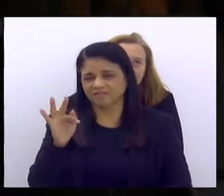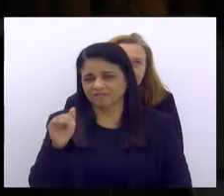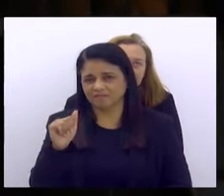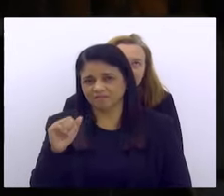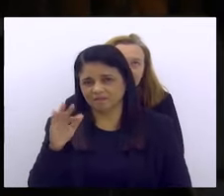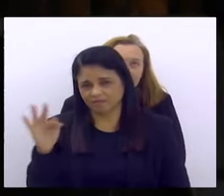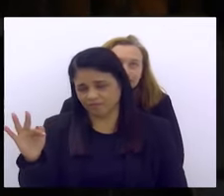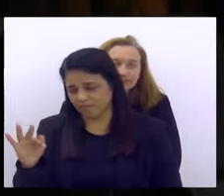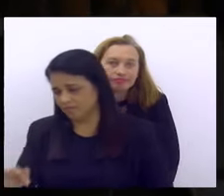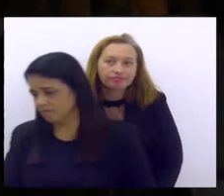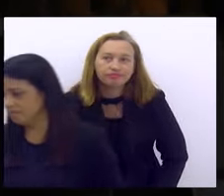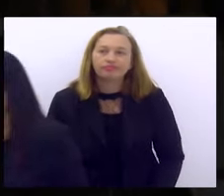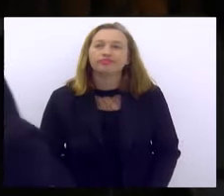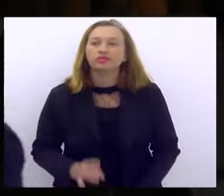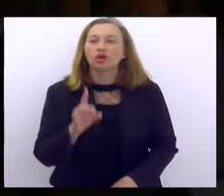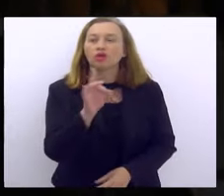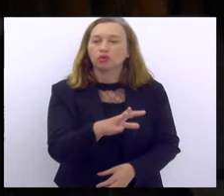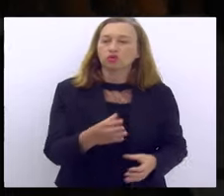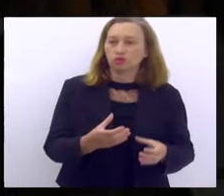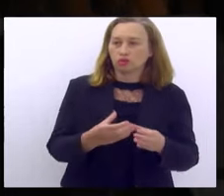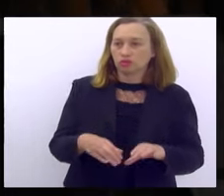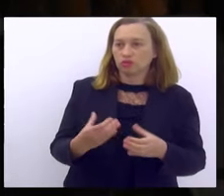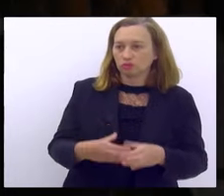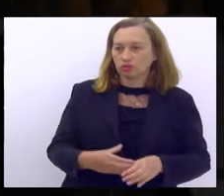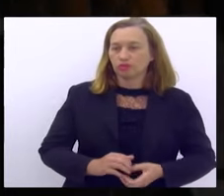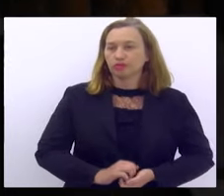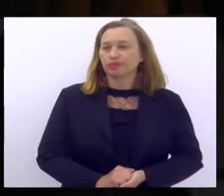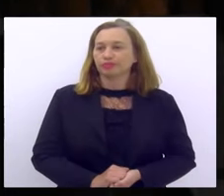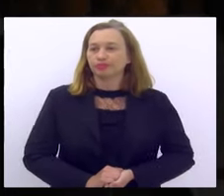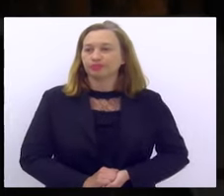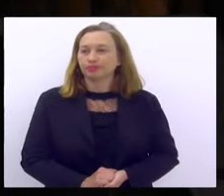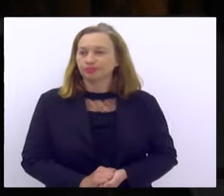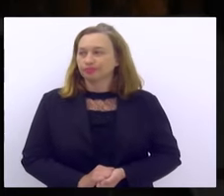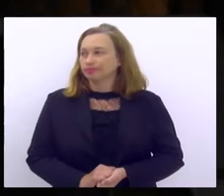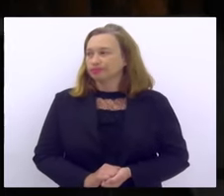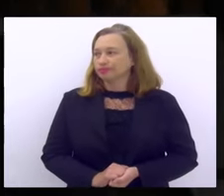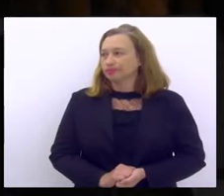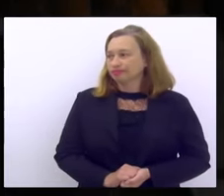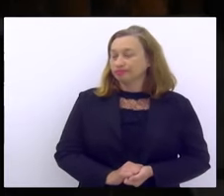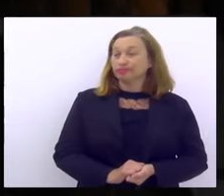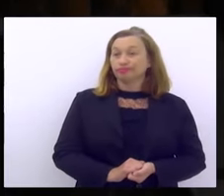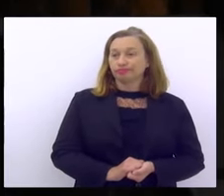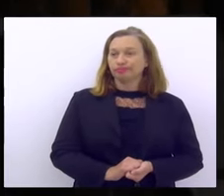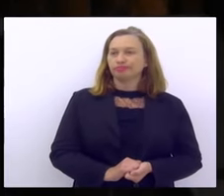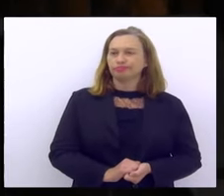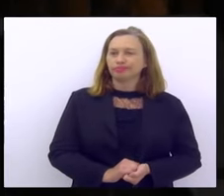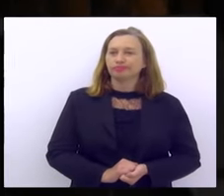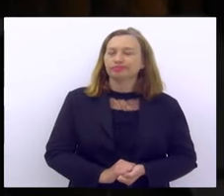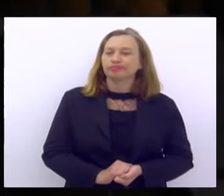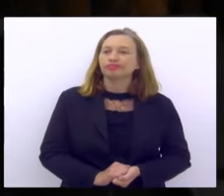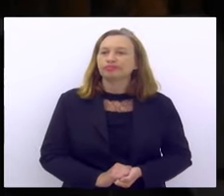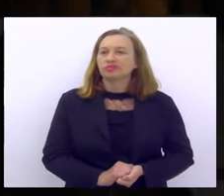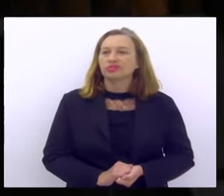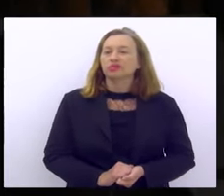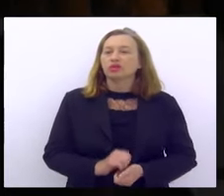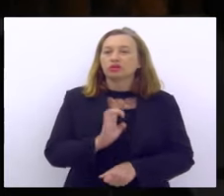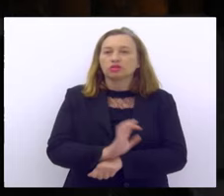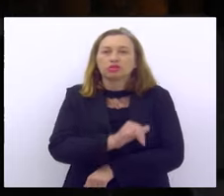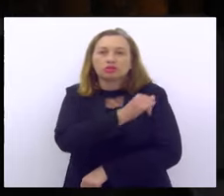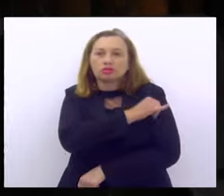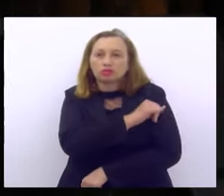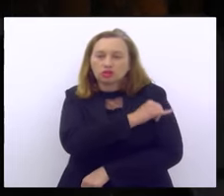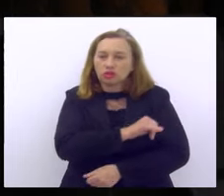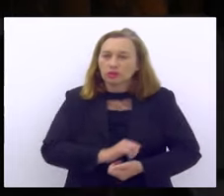última etapa do concurso público, e assim, na medida que as vagas acontecerem, e não há dúvida para ninguém, o Estado do Rio de